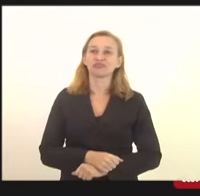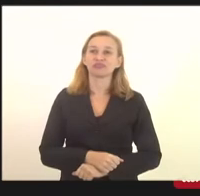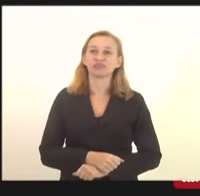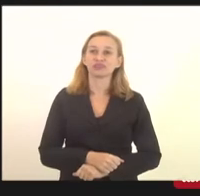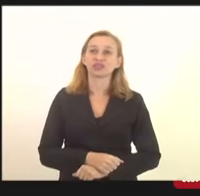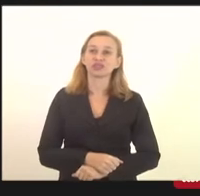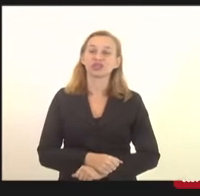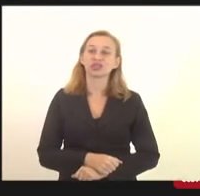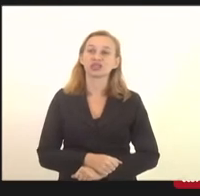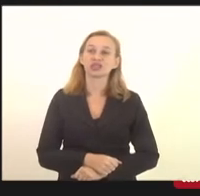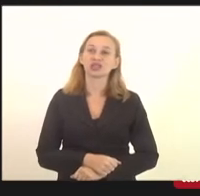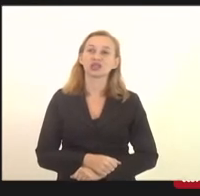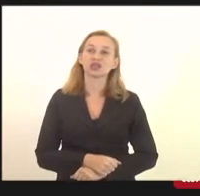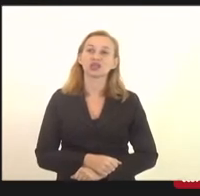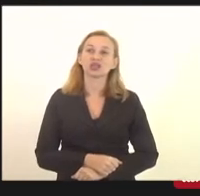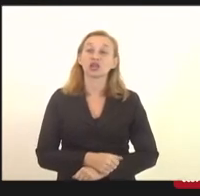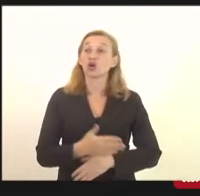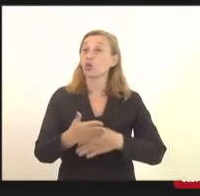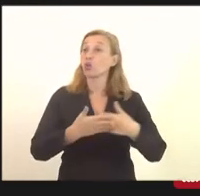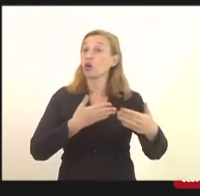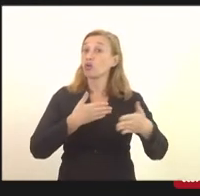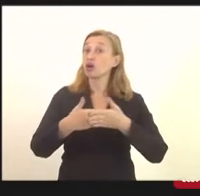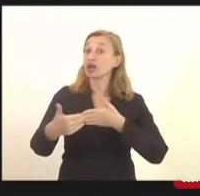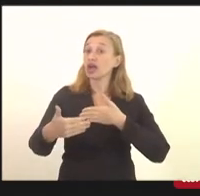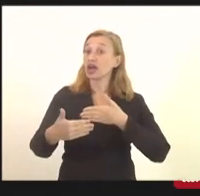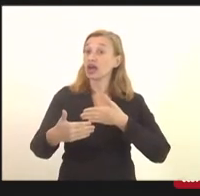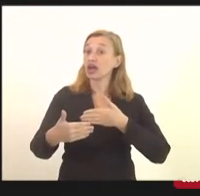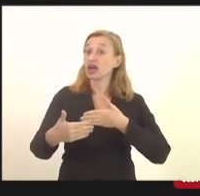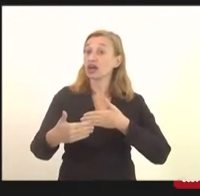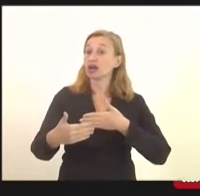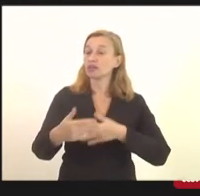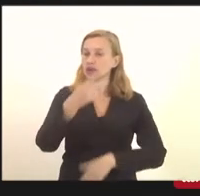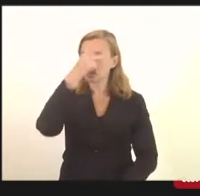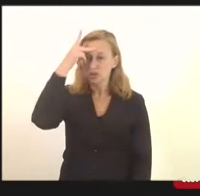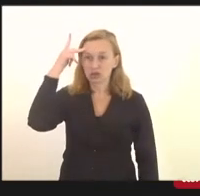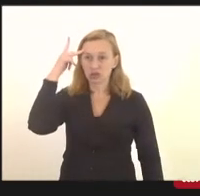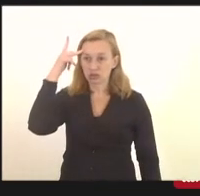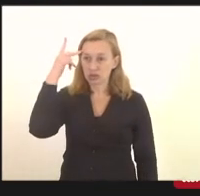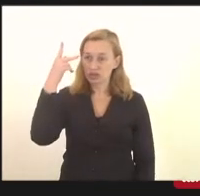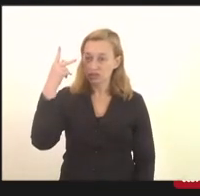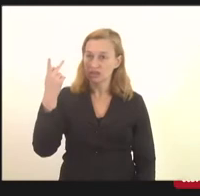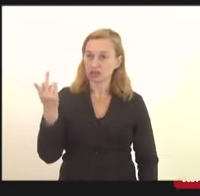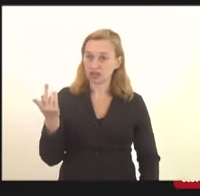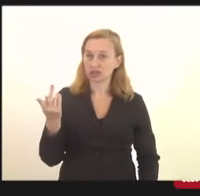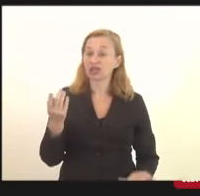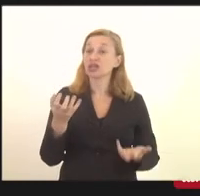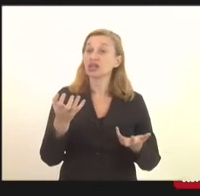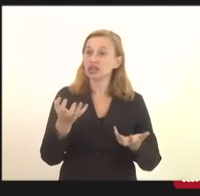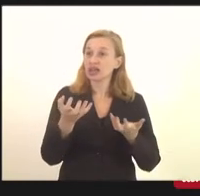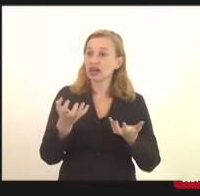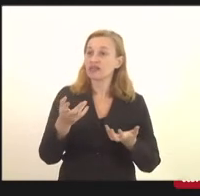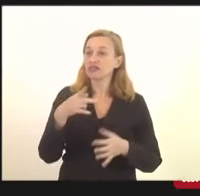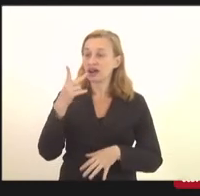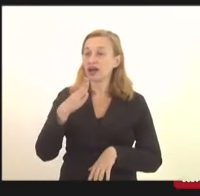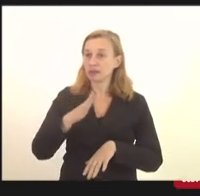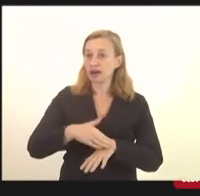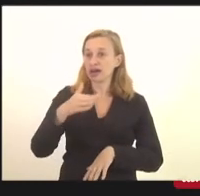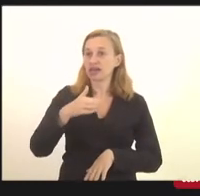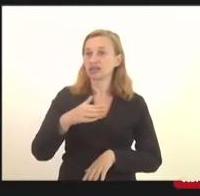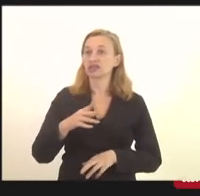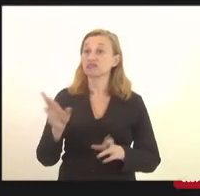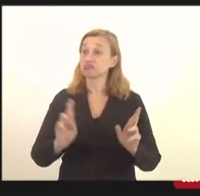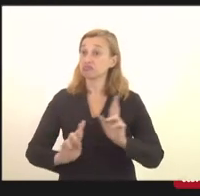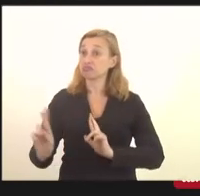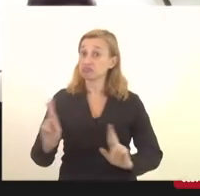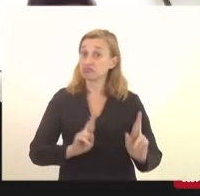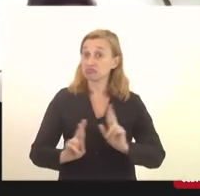Eu queria arguir a qualquer um dos presentes se tem alguma questão a levantar em